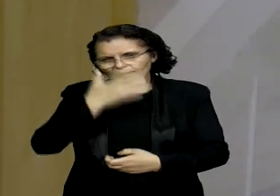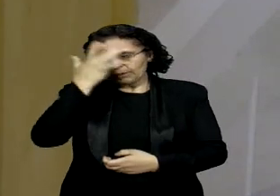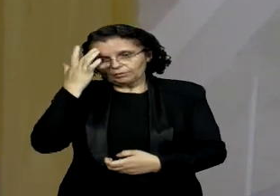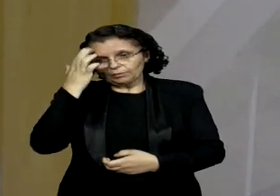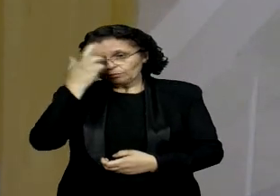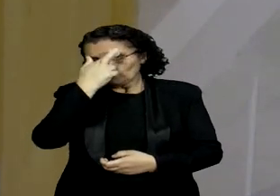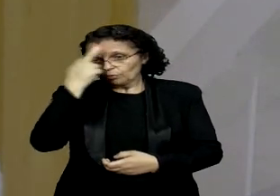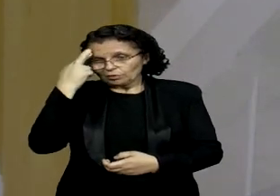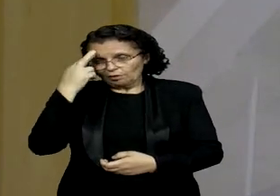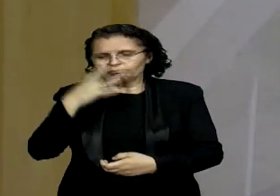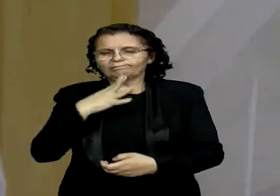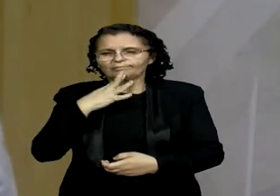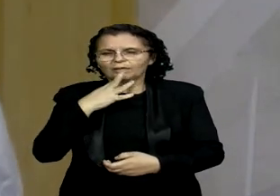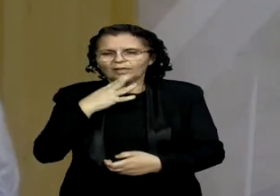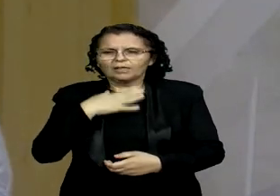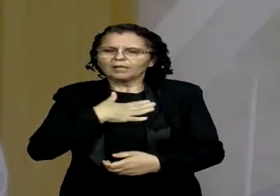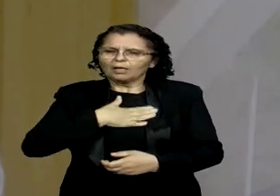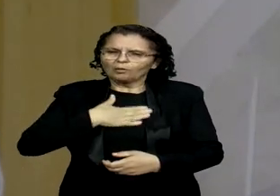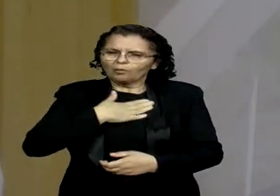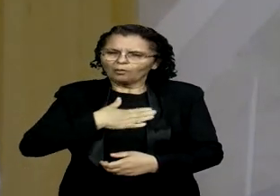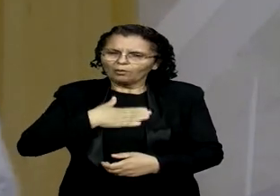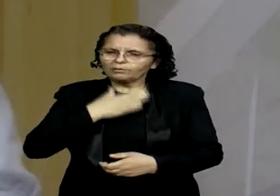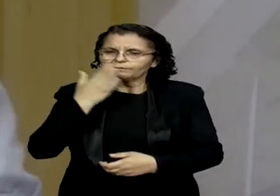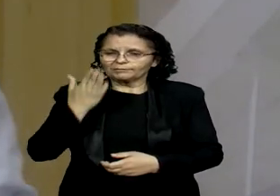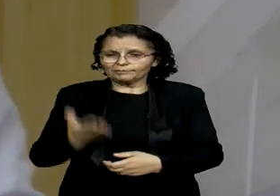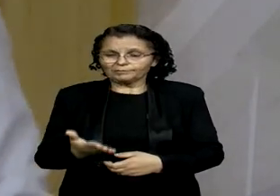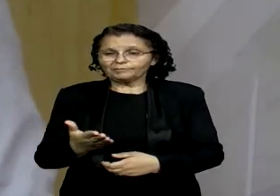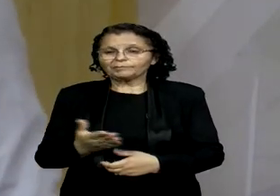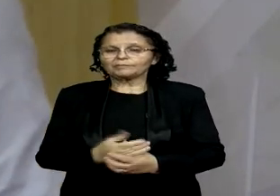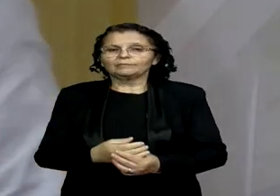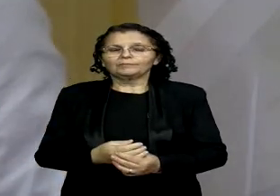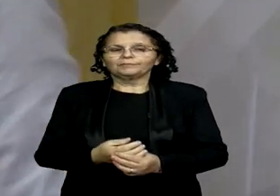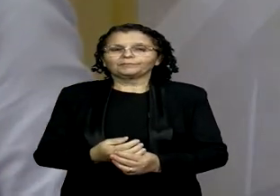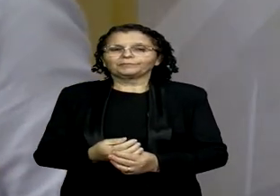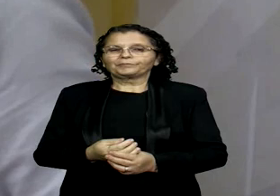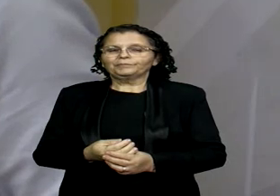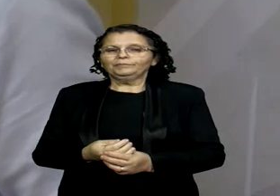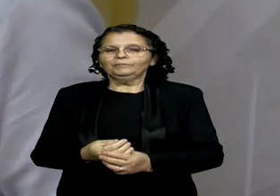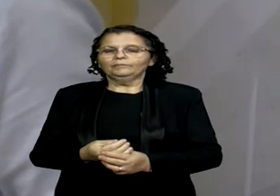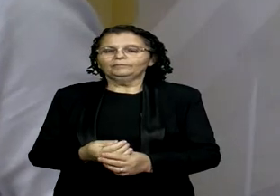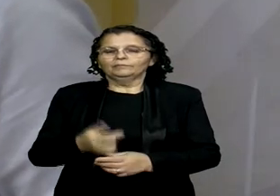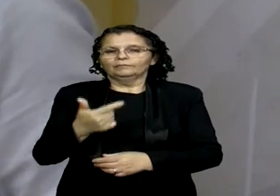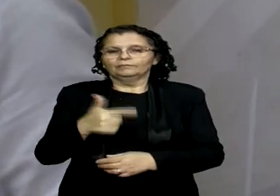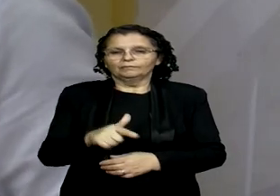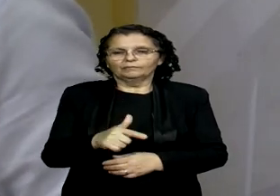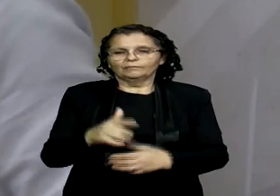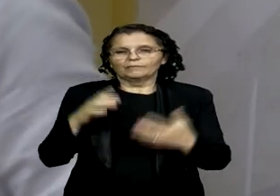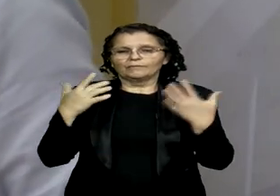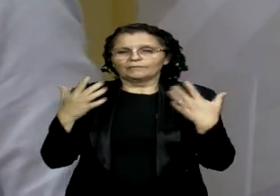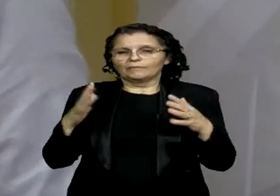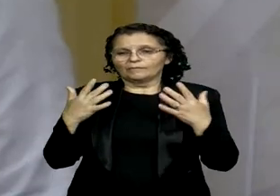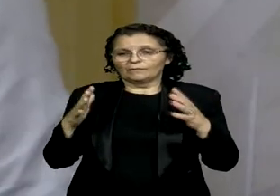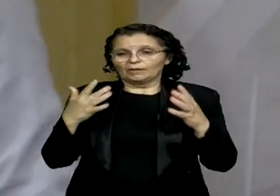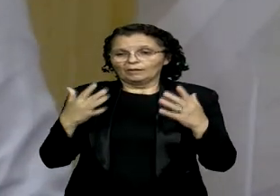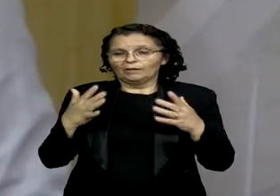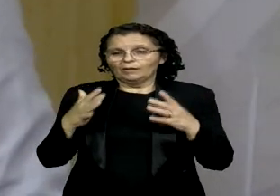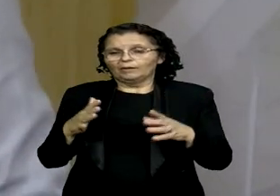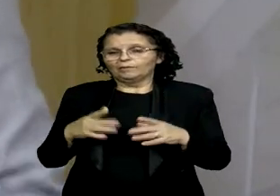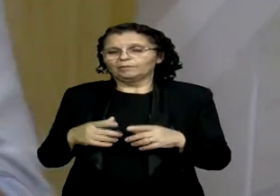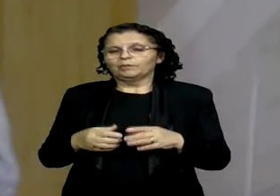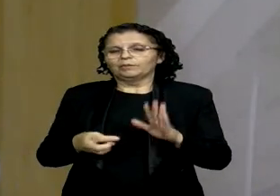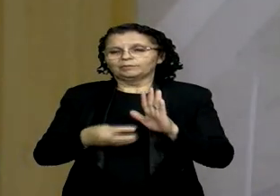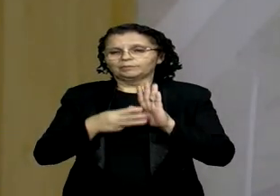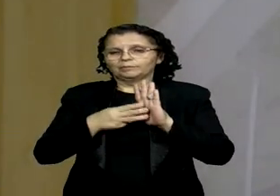do carinho e do especial que ele tem por você. Então, eu quero aqui, presidente, mais uma vez, parabenizar a Vossa Excelência por essa